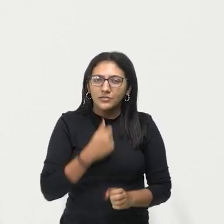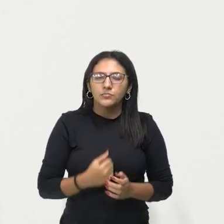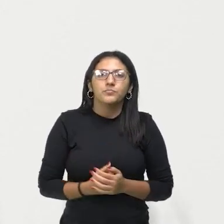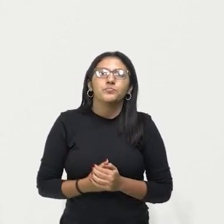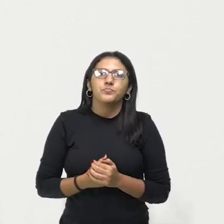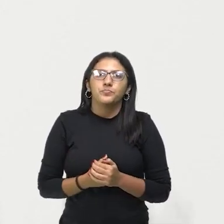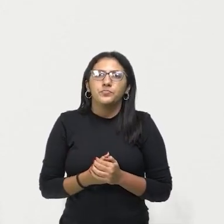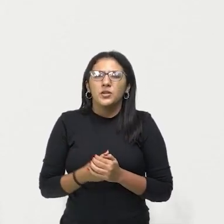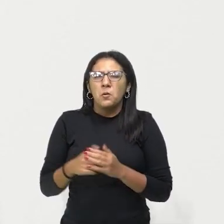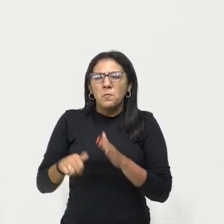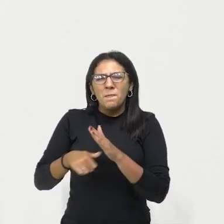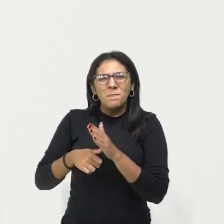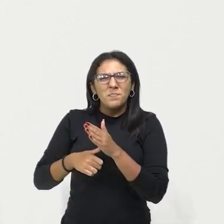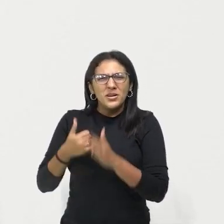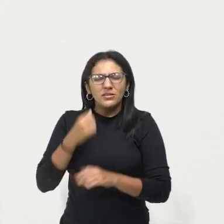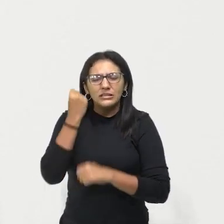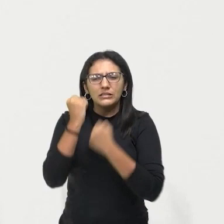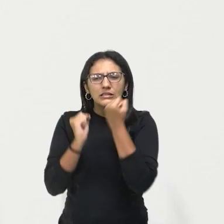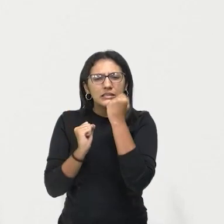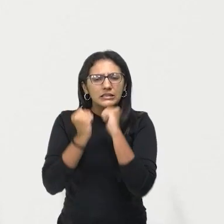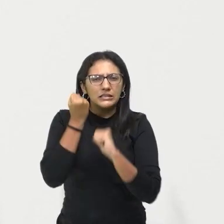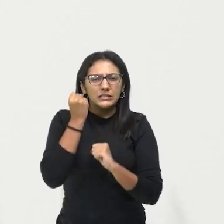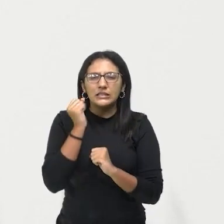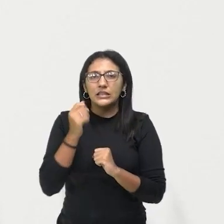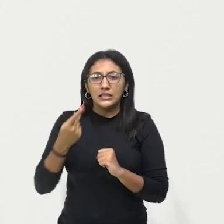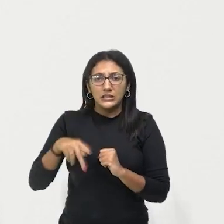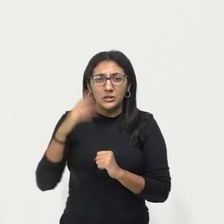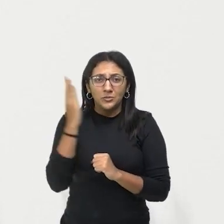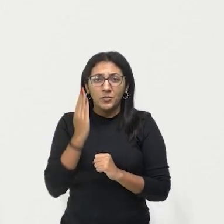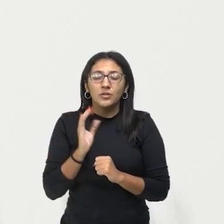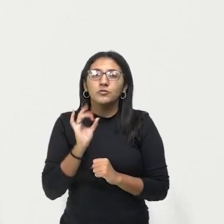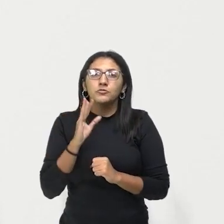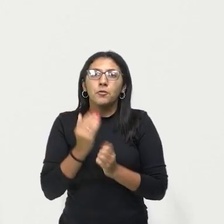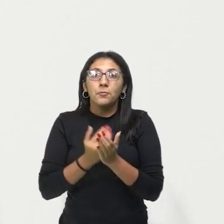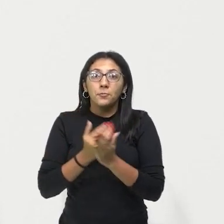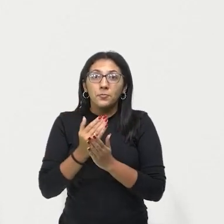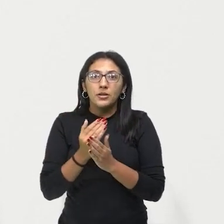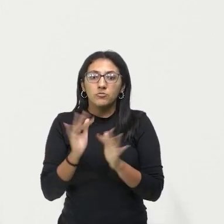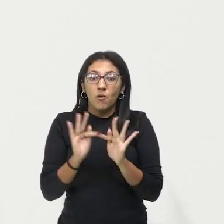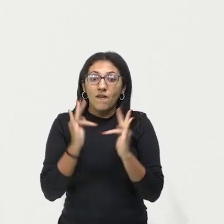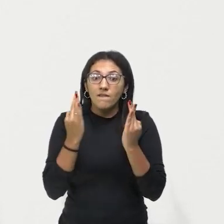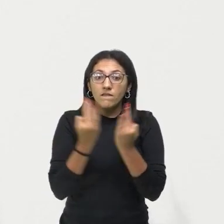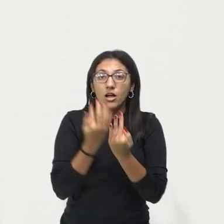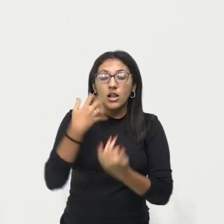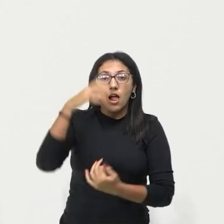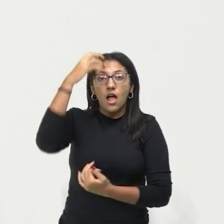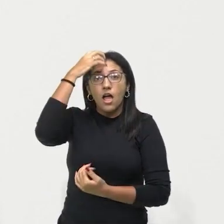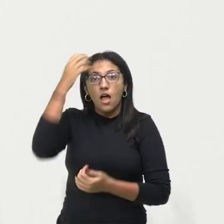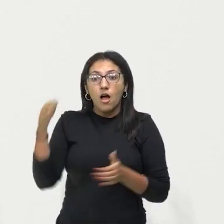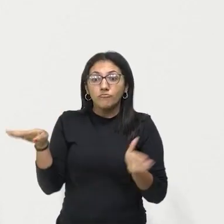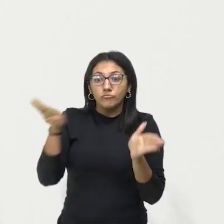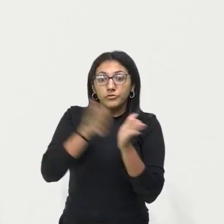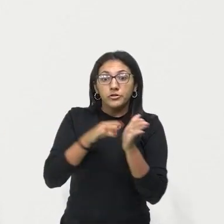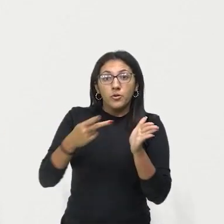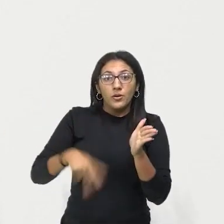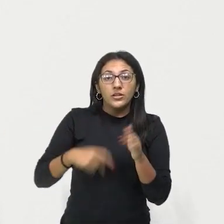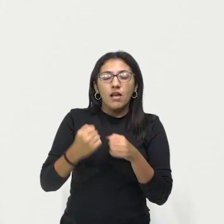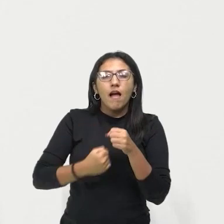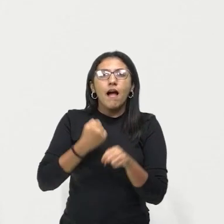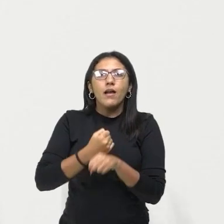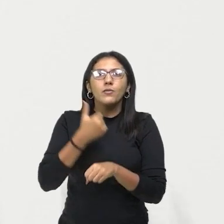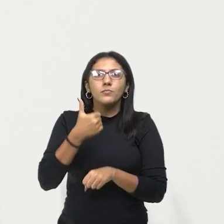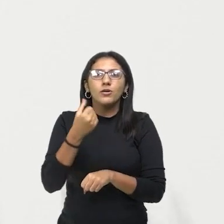primeiras fábricas só puderam ser abertas com a chegada da família real no Brasil em